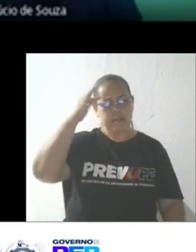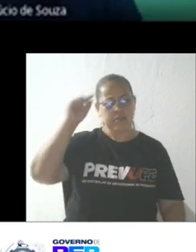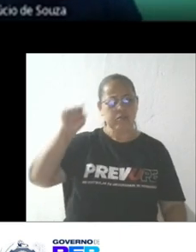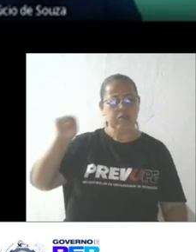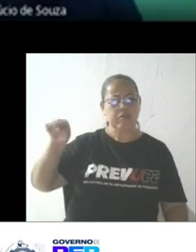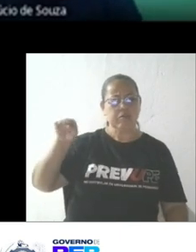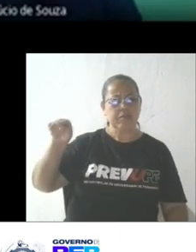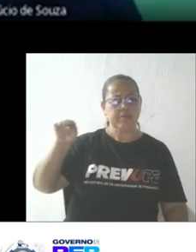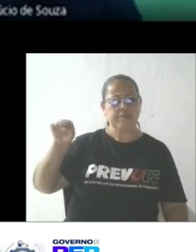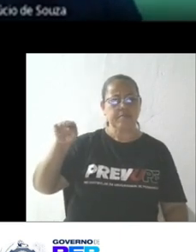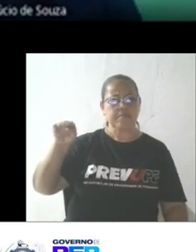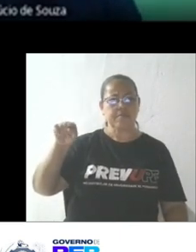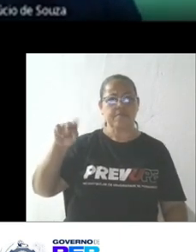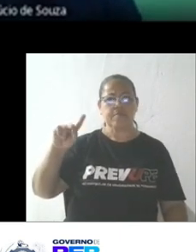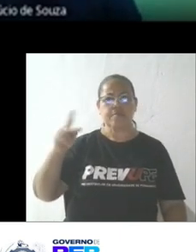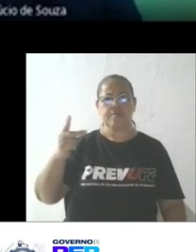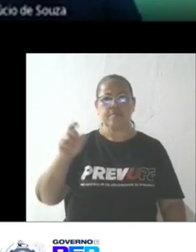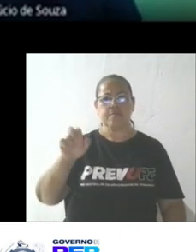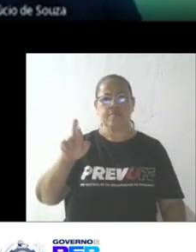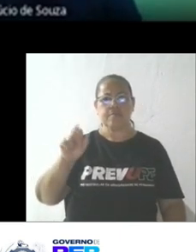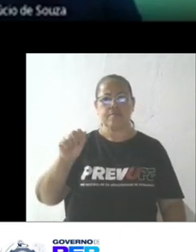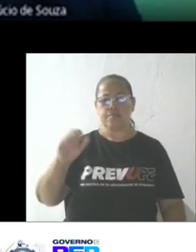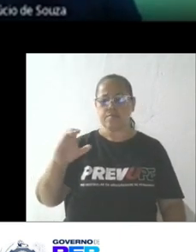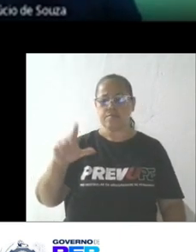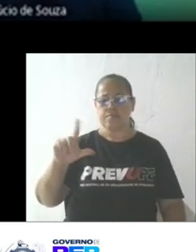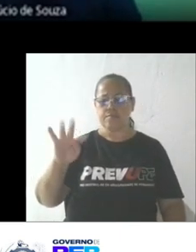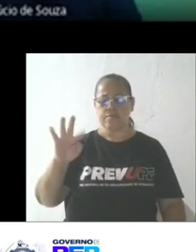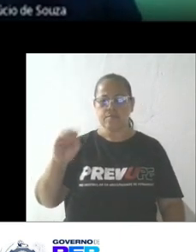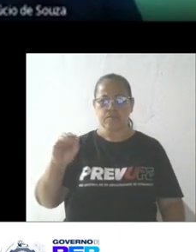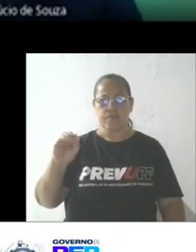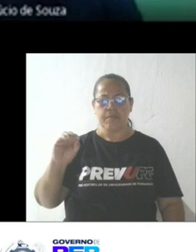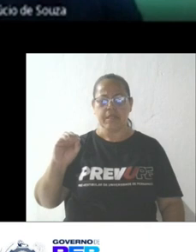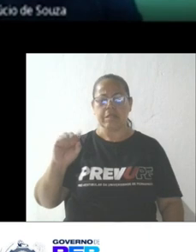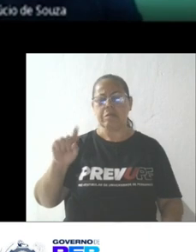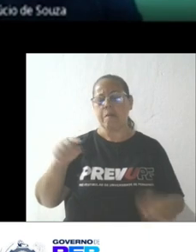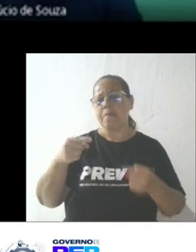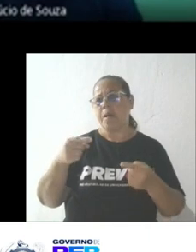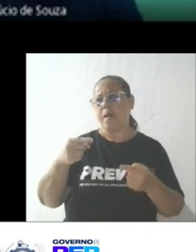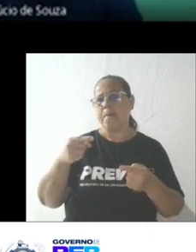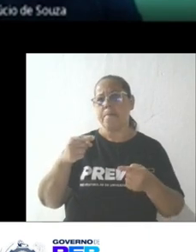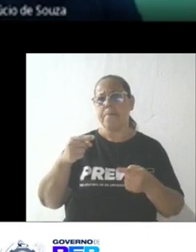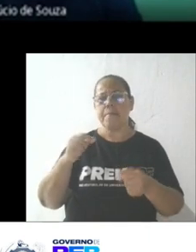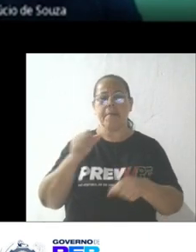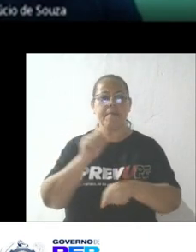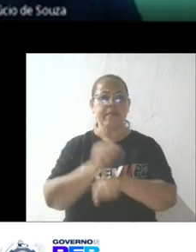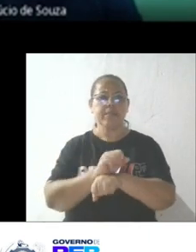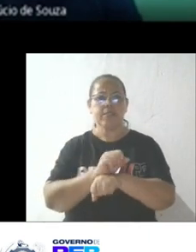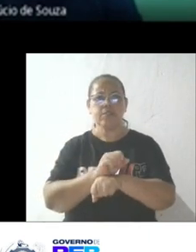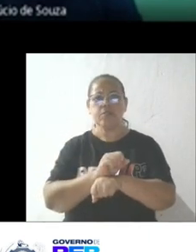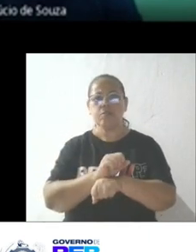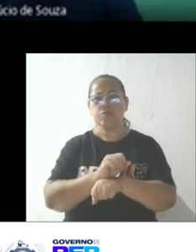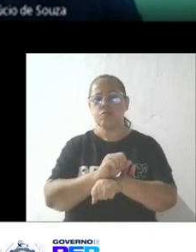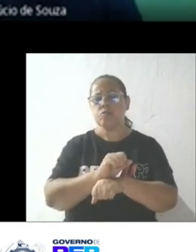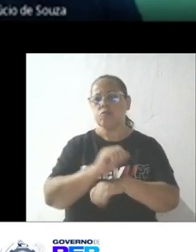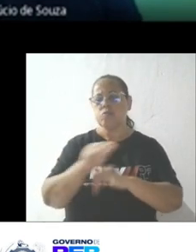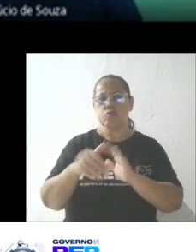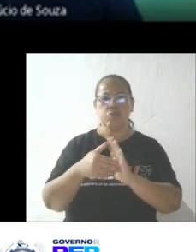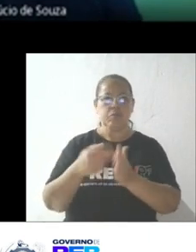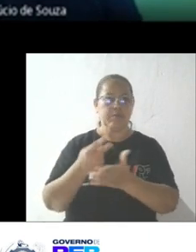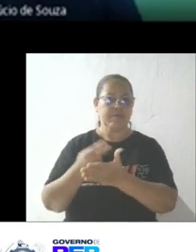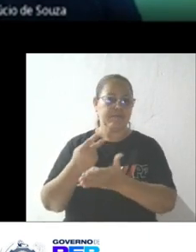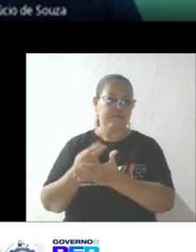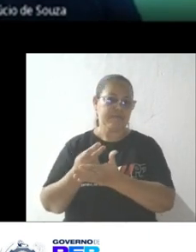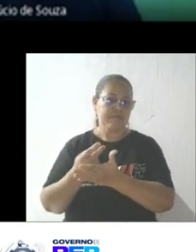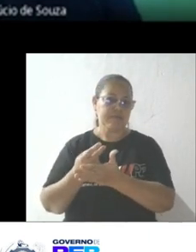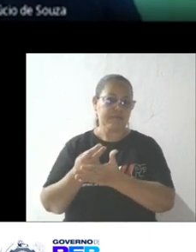ao contrapor a imobilidade do ser ao tudo flui proposto por Heráclito para